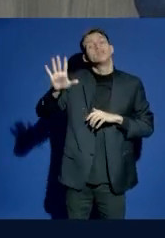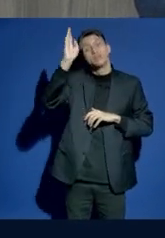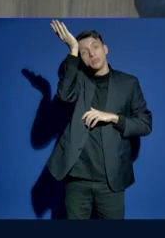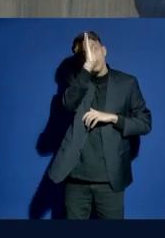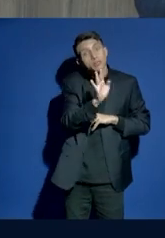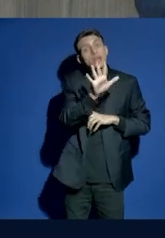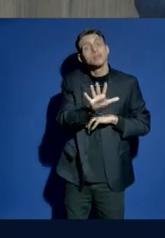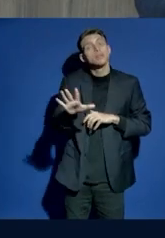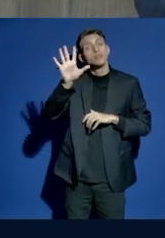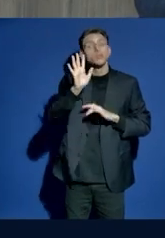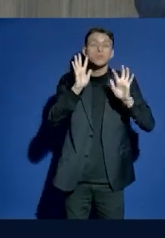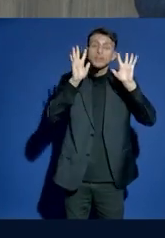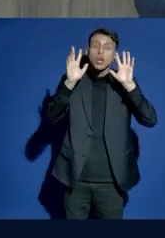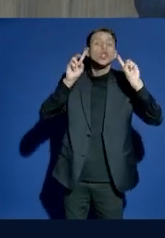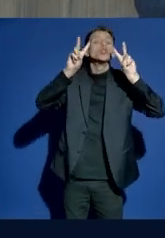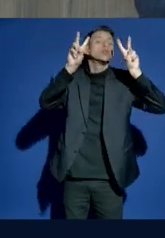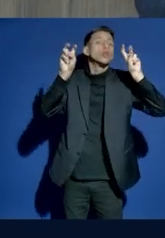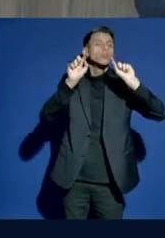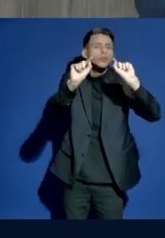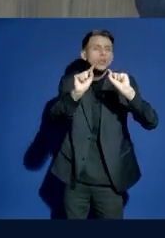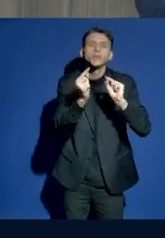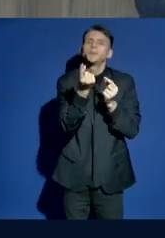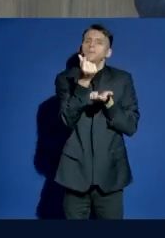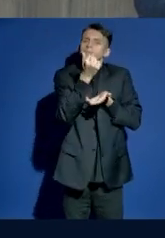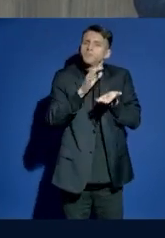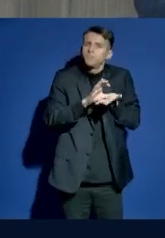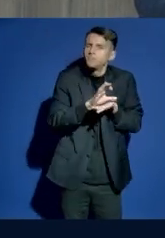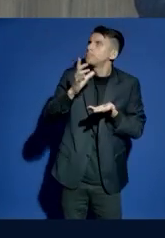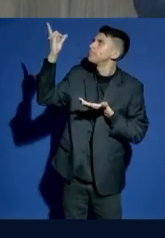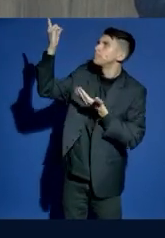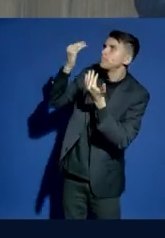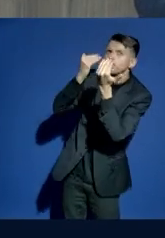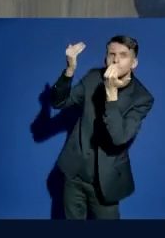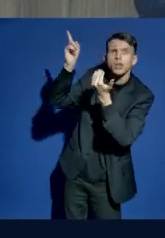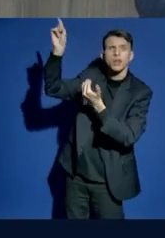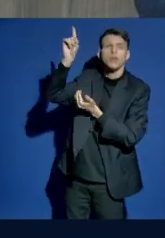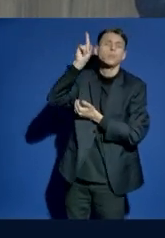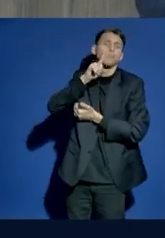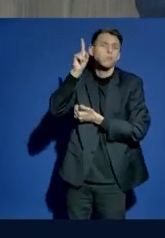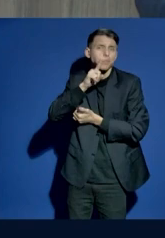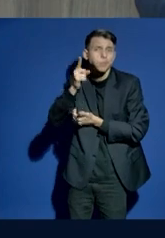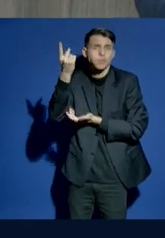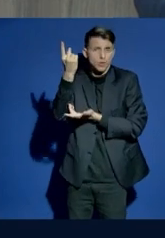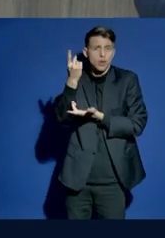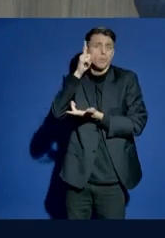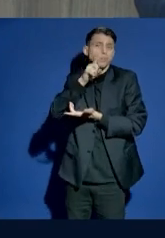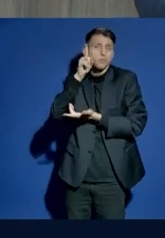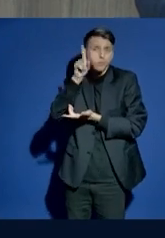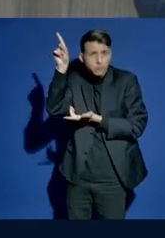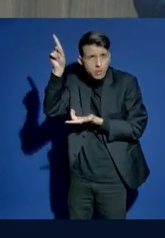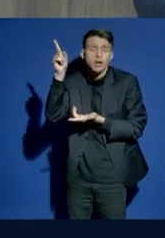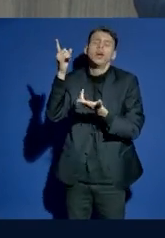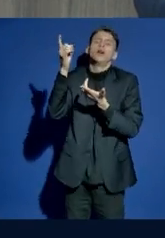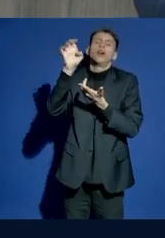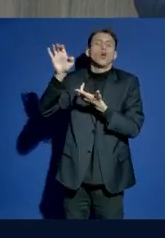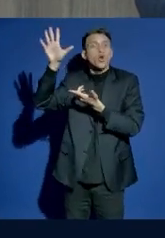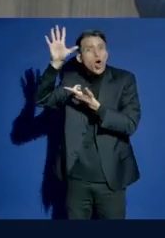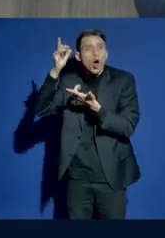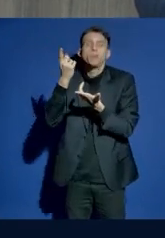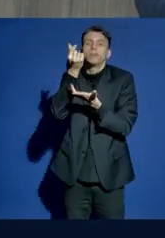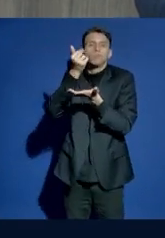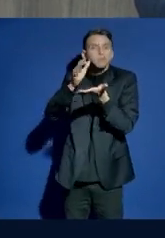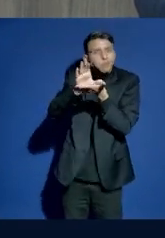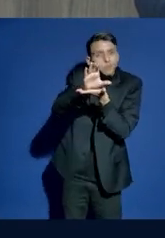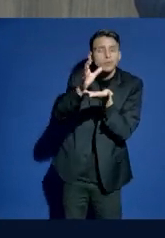né, quando eu falo dos subsídios que Estados Unidos e Europa estão fazendo, não é que eu estou pedindo subsídio para o nosso setor. Nós